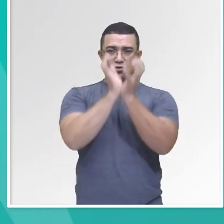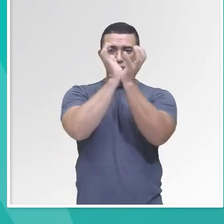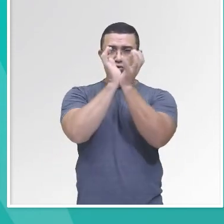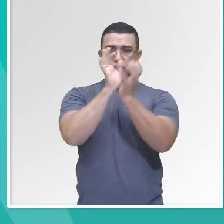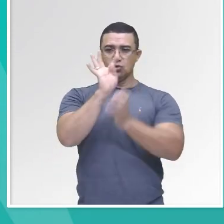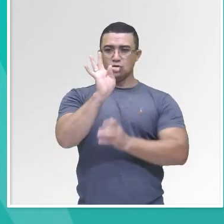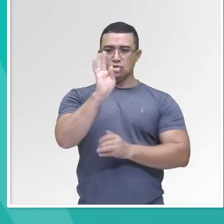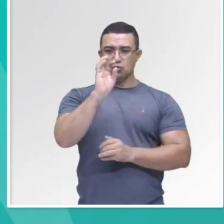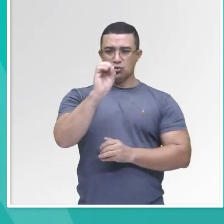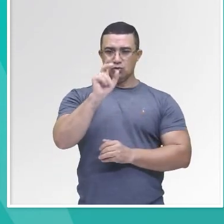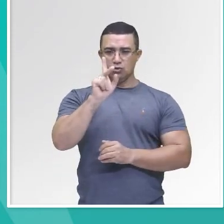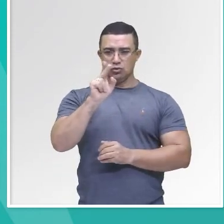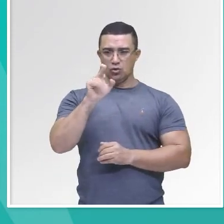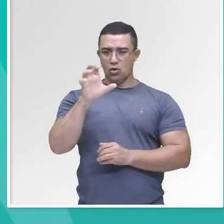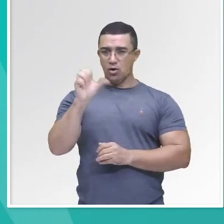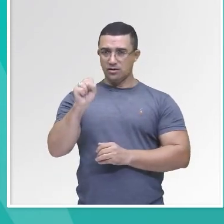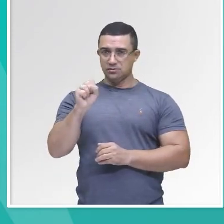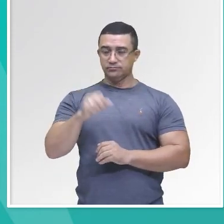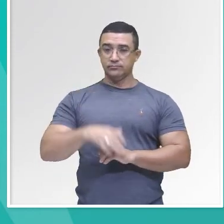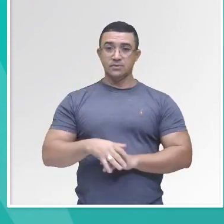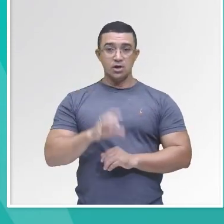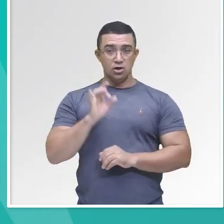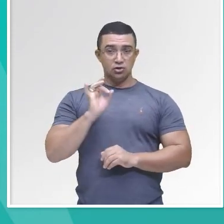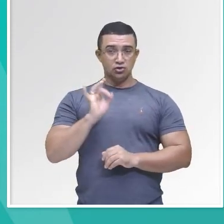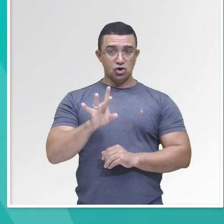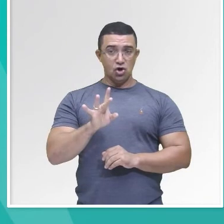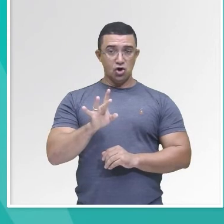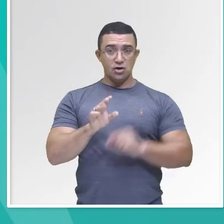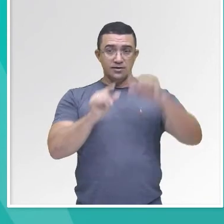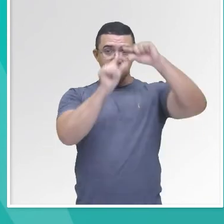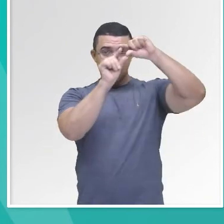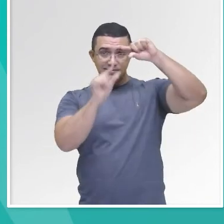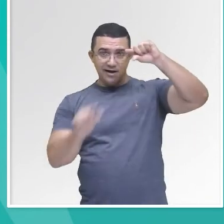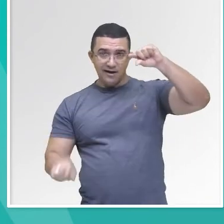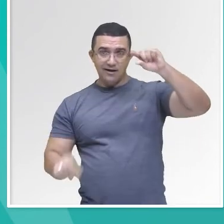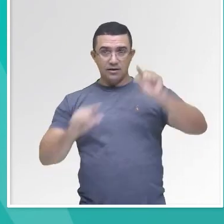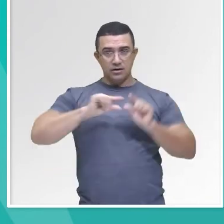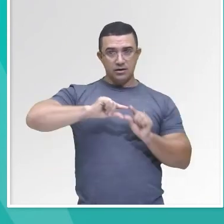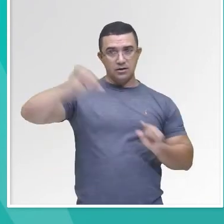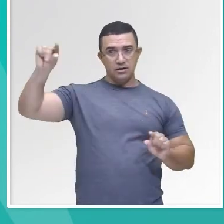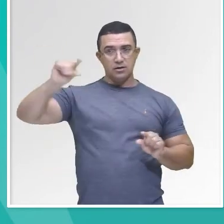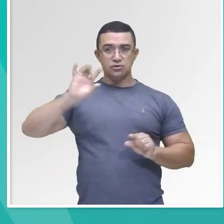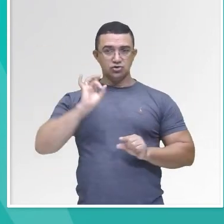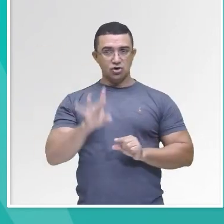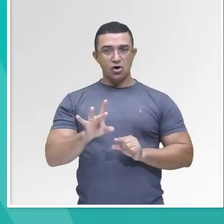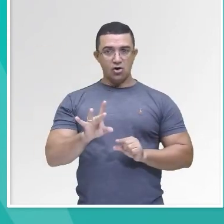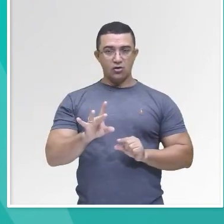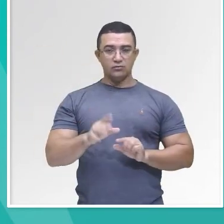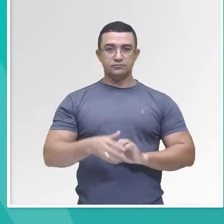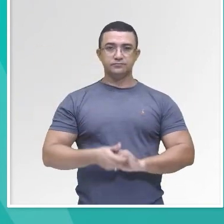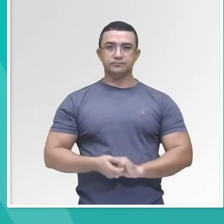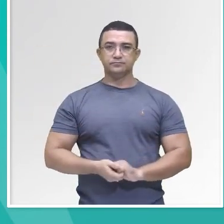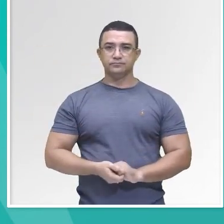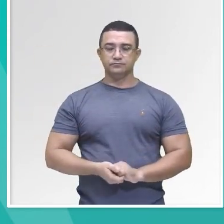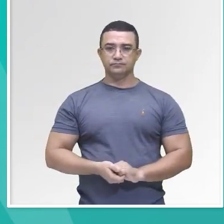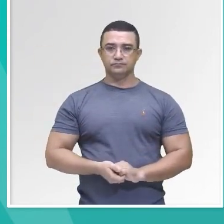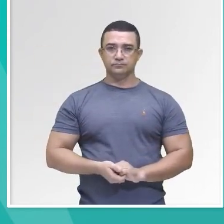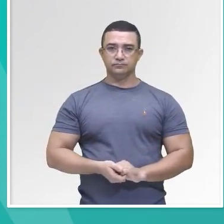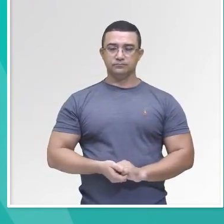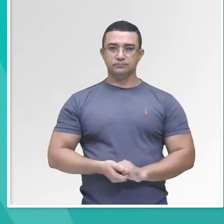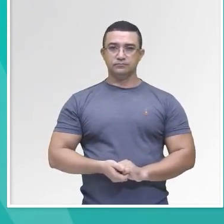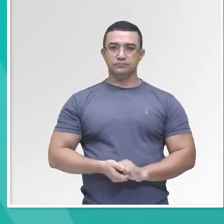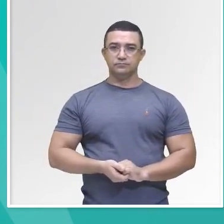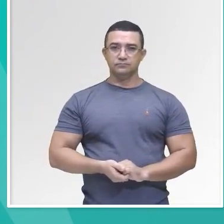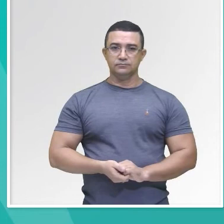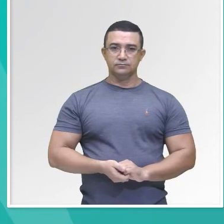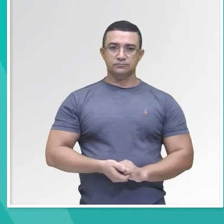Que as torres, elas somente andam na diagonal, na vertical e na horizontal. Eu vou puxar